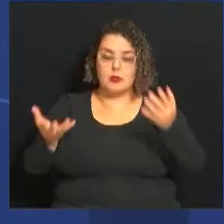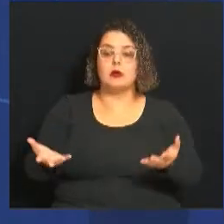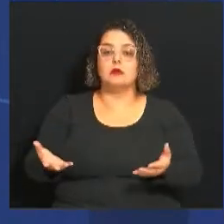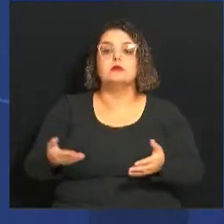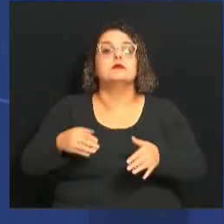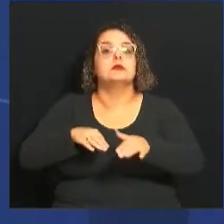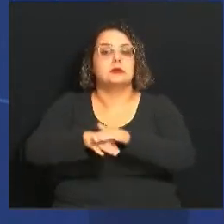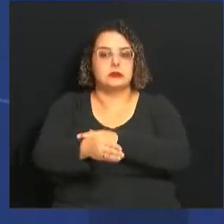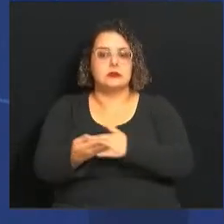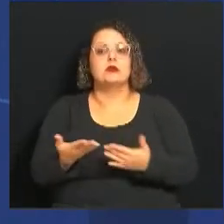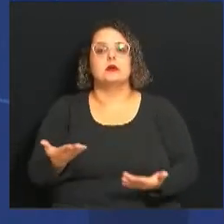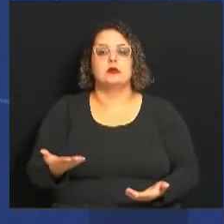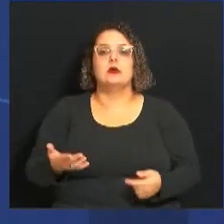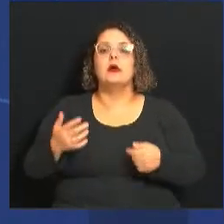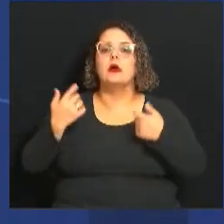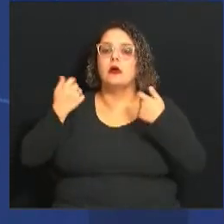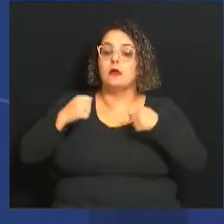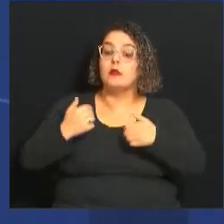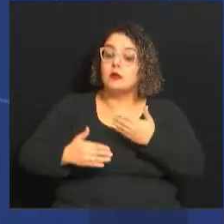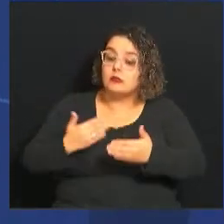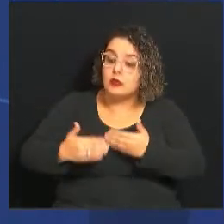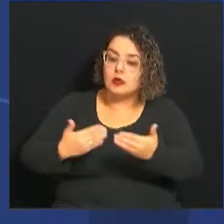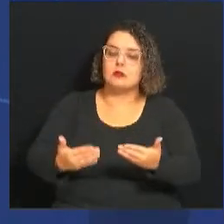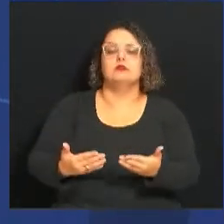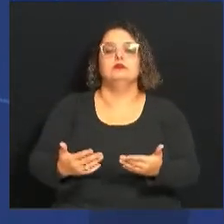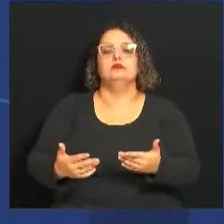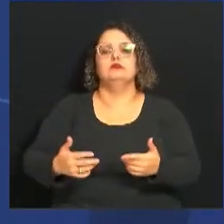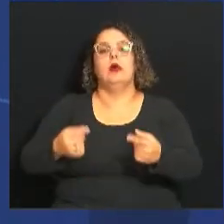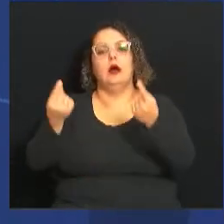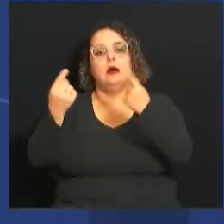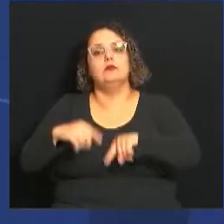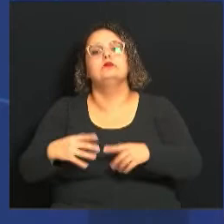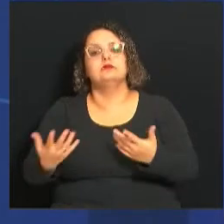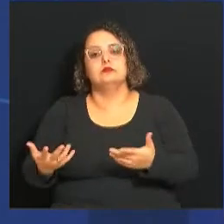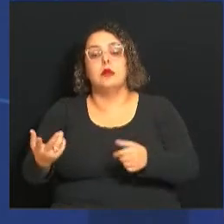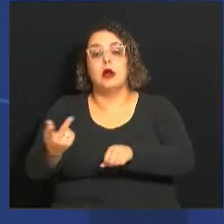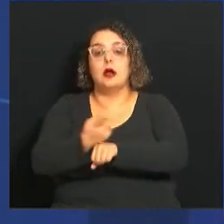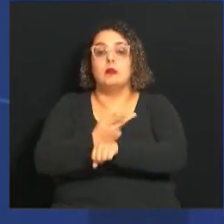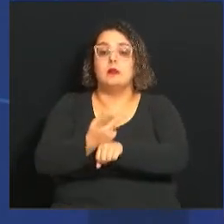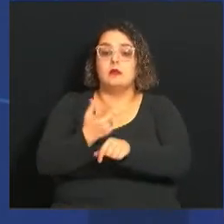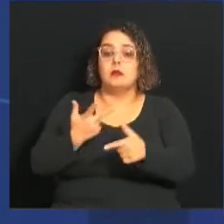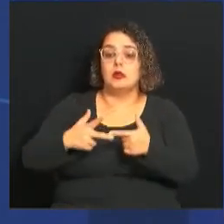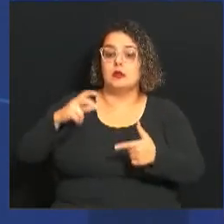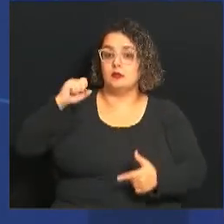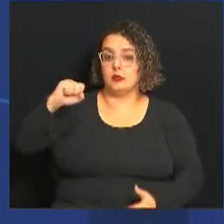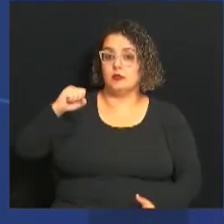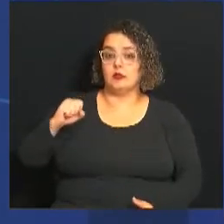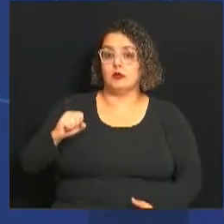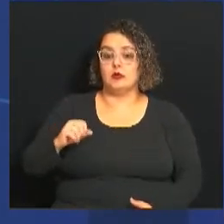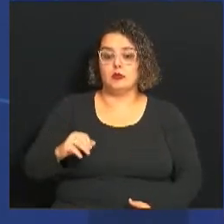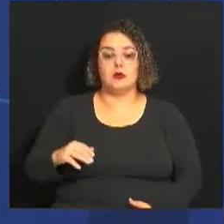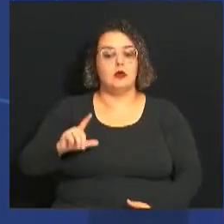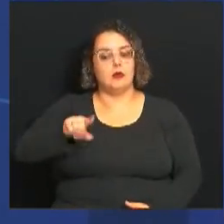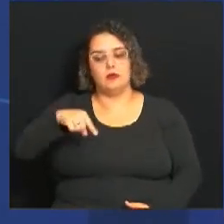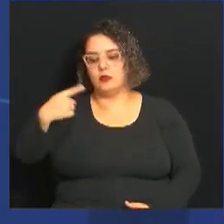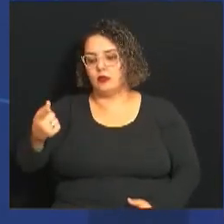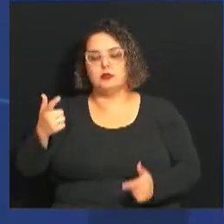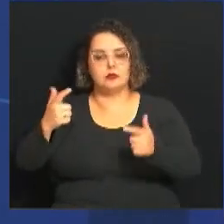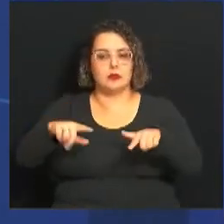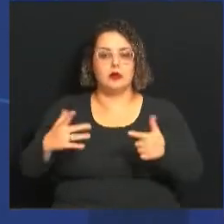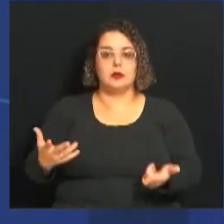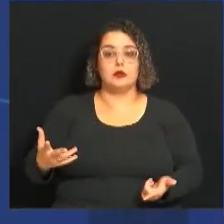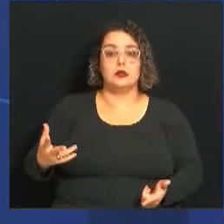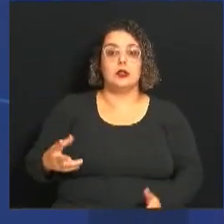acostumar e precisa embalar também na competição, vai em busca da primeira vitória fora de casa. Claro que na segunda-feira a gente